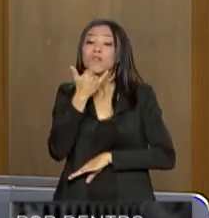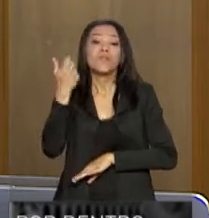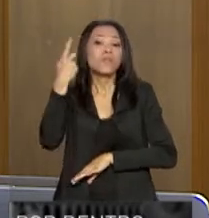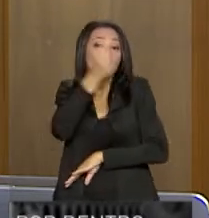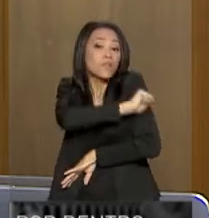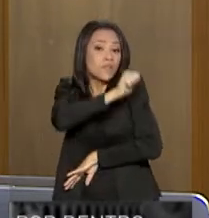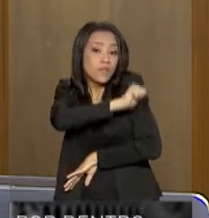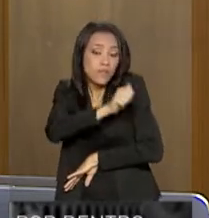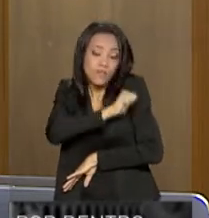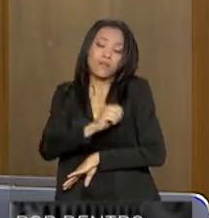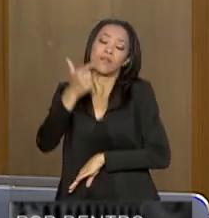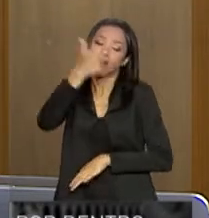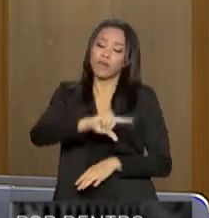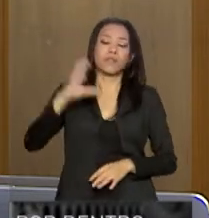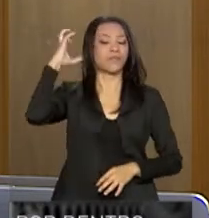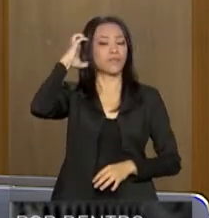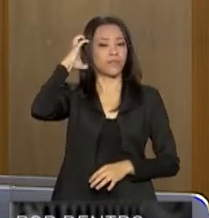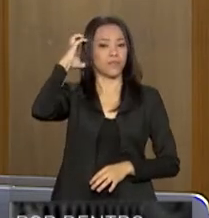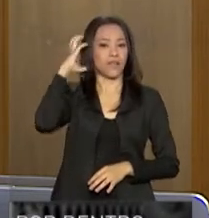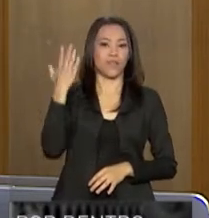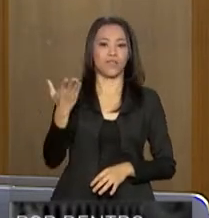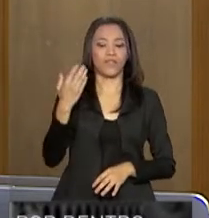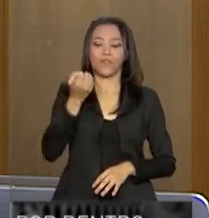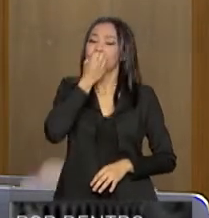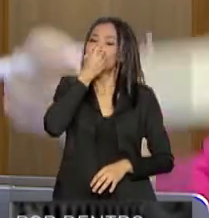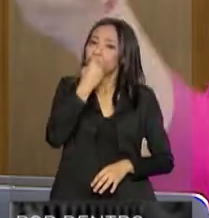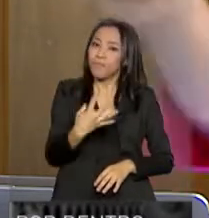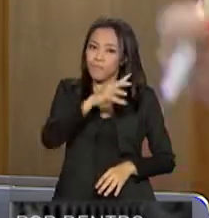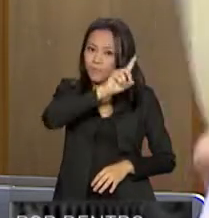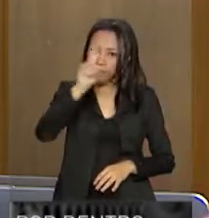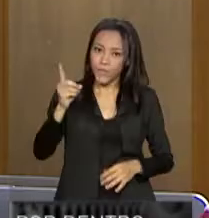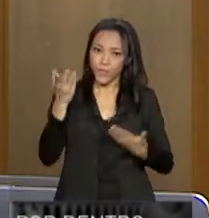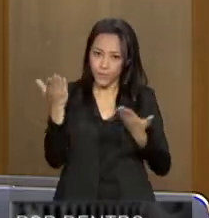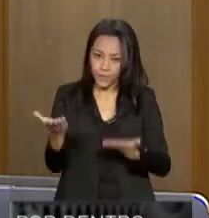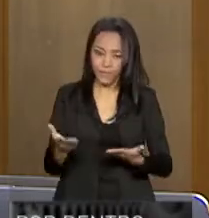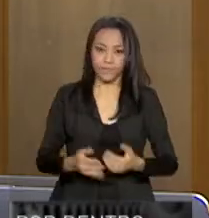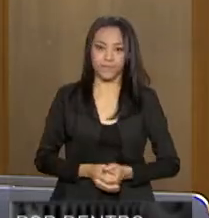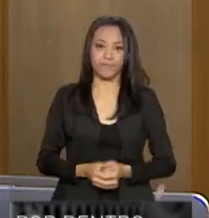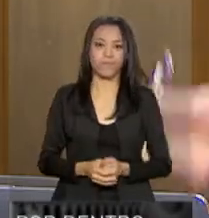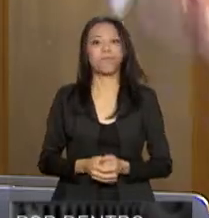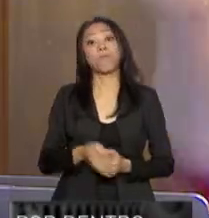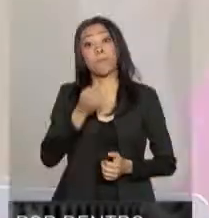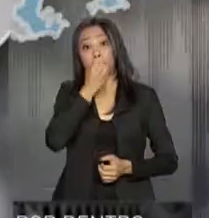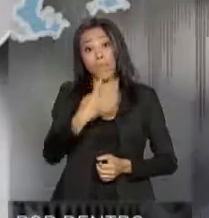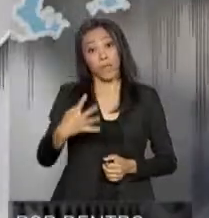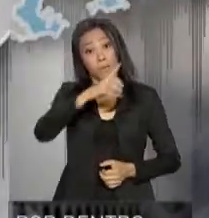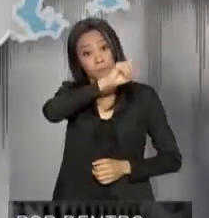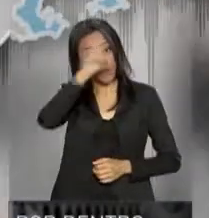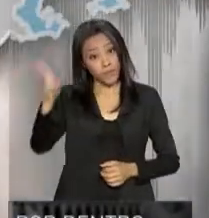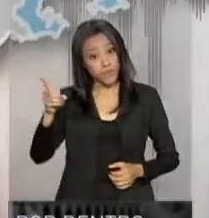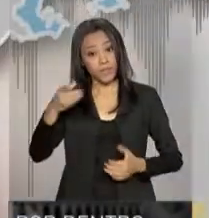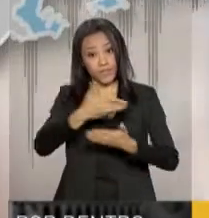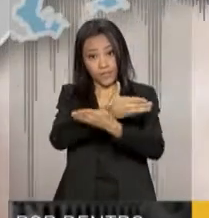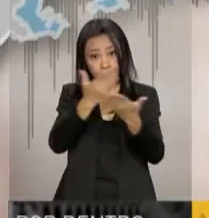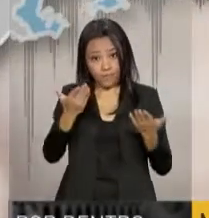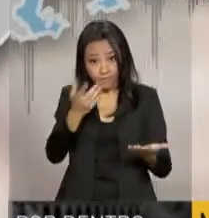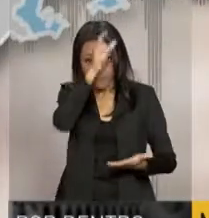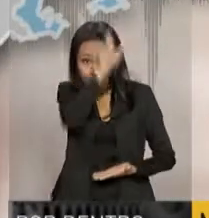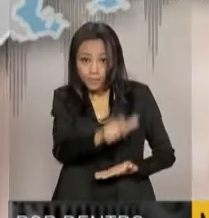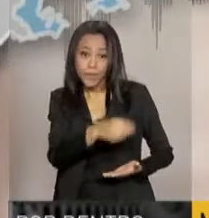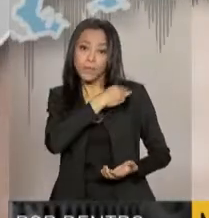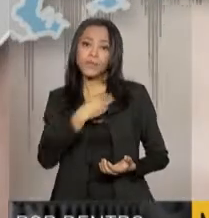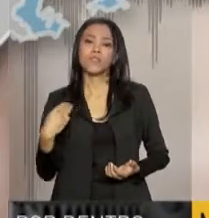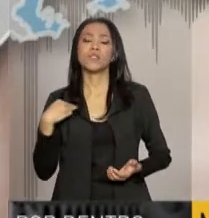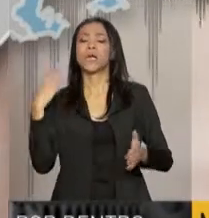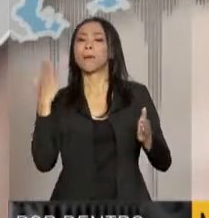jesus da rádio tupi olá marcos antônio muito bom dia pra você outro ponto que acaba muito bom dia ministro a minha pergunta